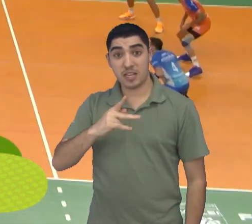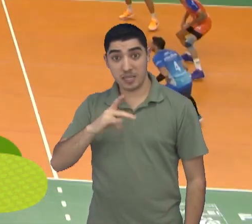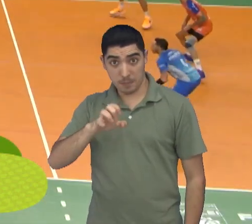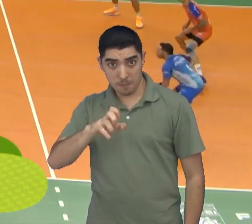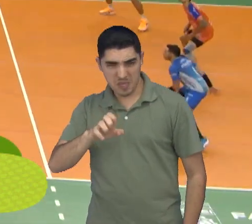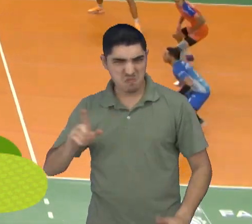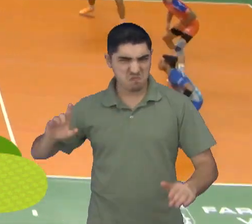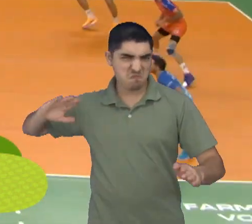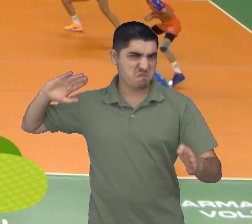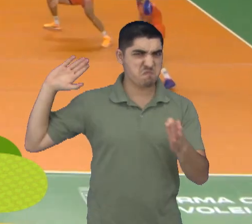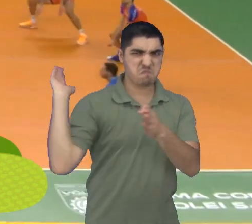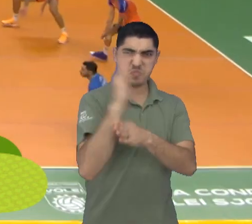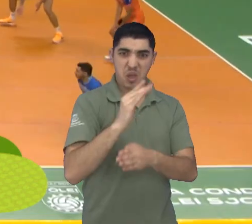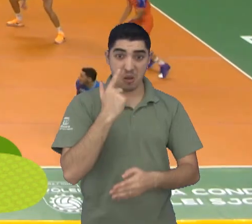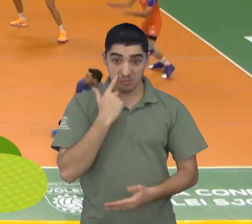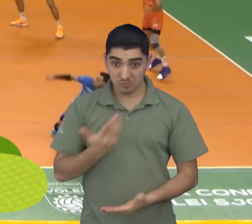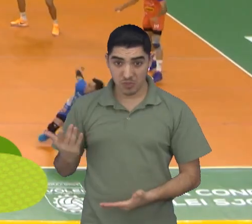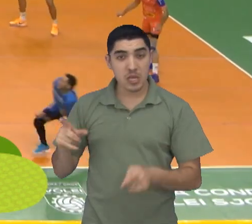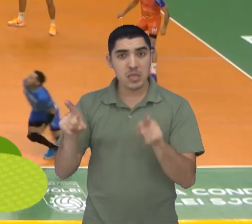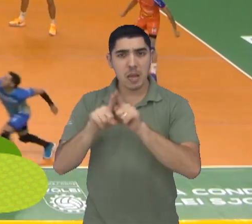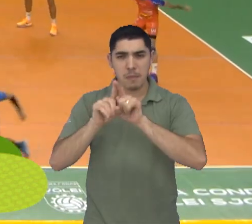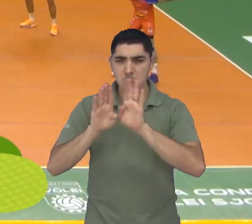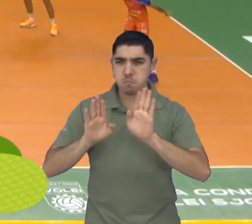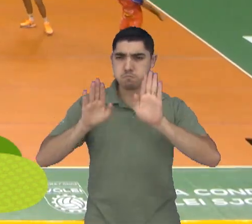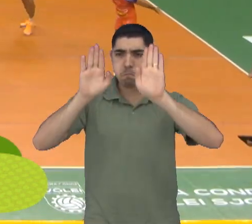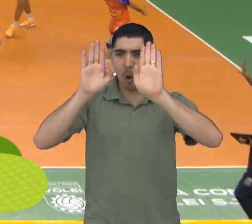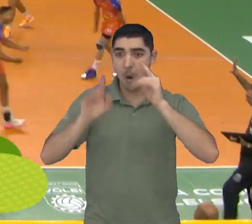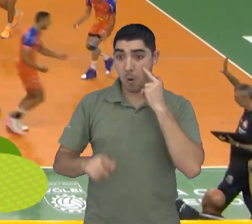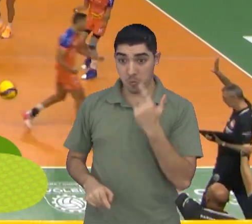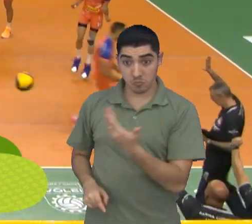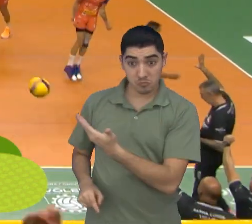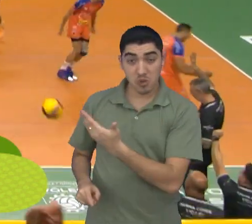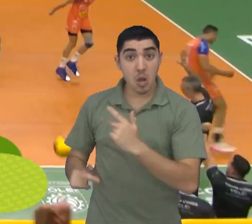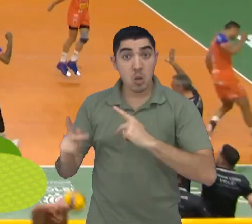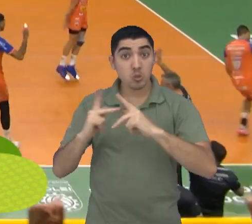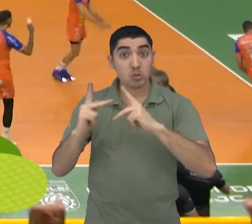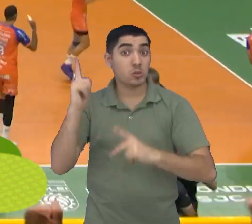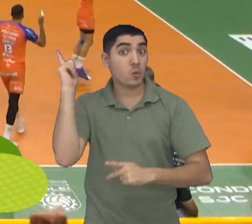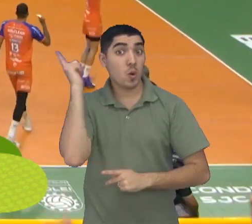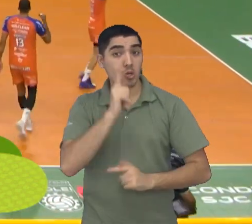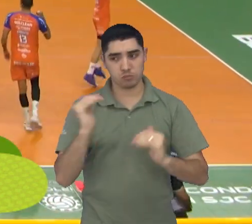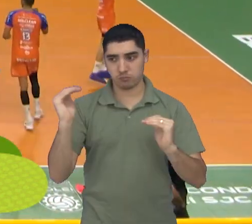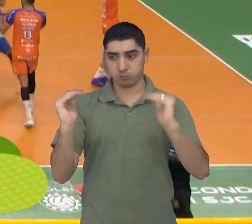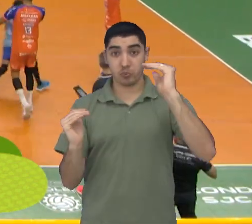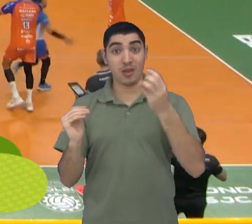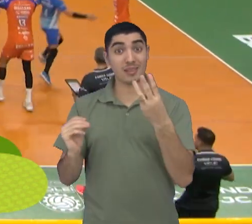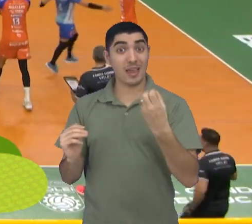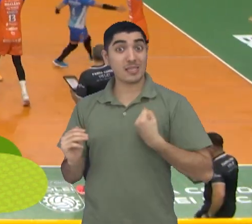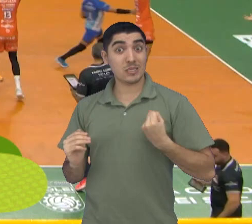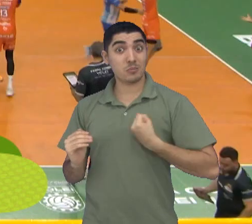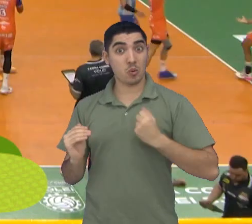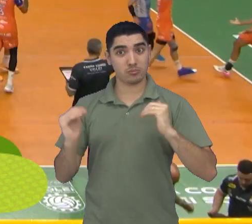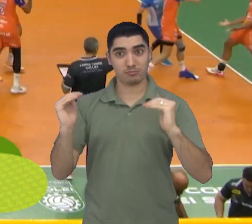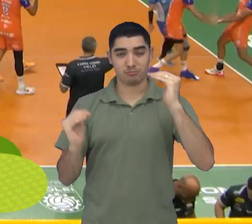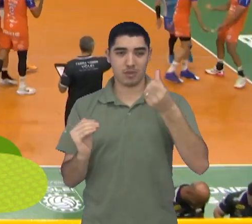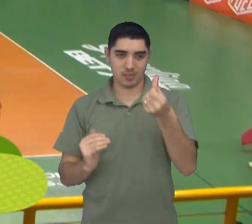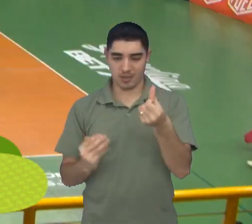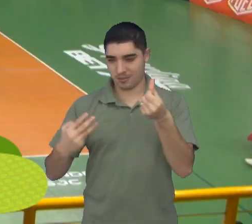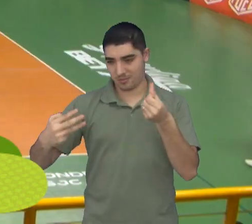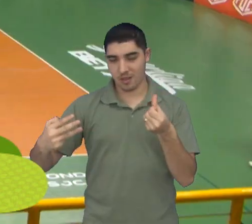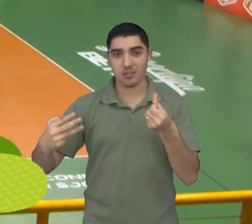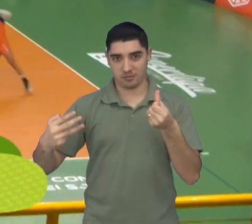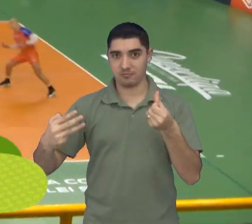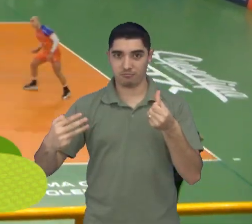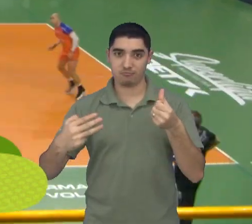partida. E depois, neste bloqueio duplo, os joseenses conseguiram abrir vantagem de 3 no placar, 6-3.